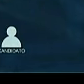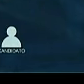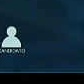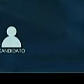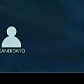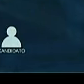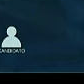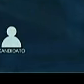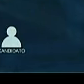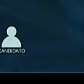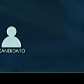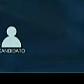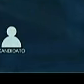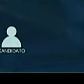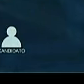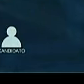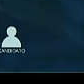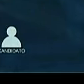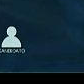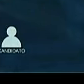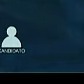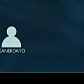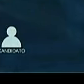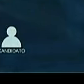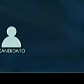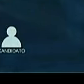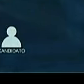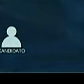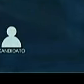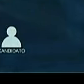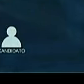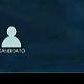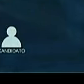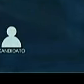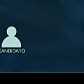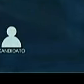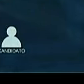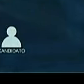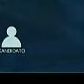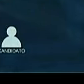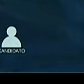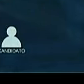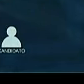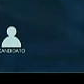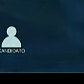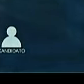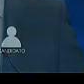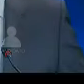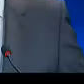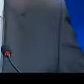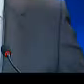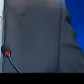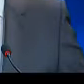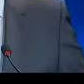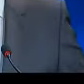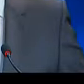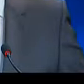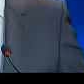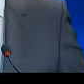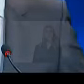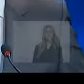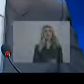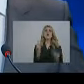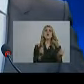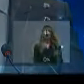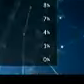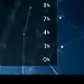ter no máximo 30 segundos e a resposta 1 minuto e 30 segundos. Vamos ver agora quais foram